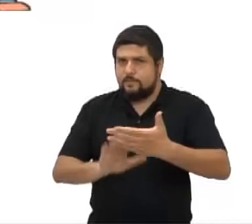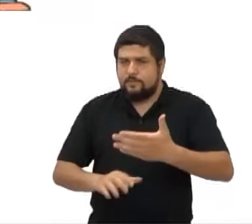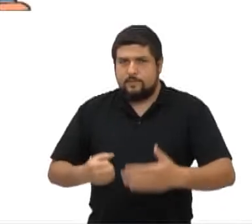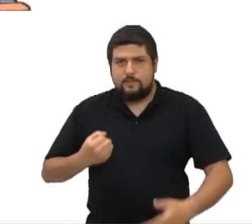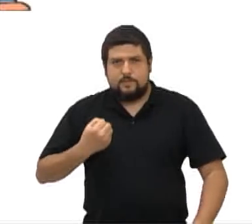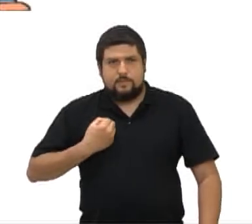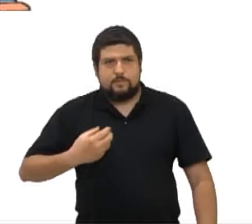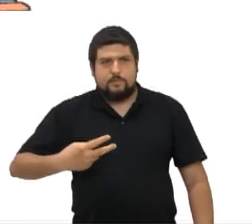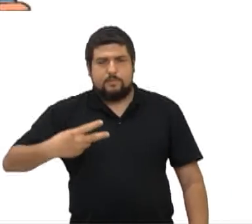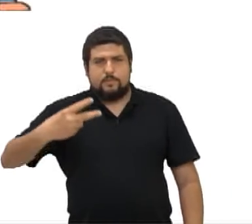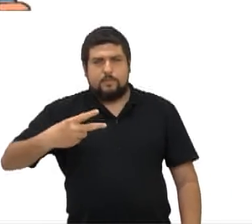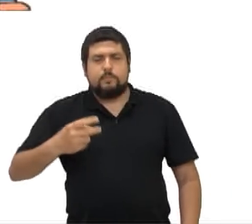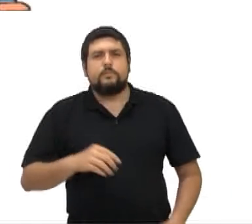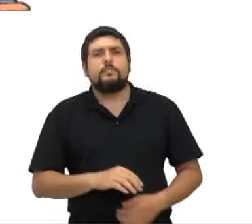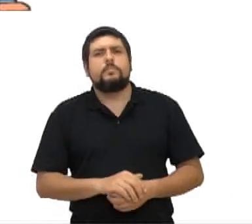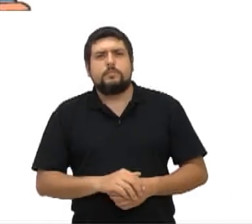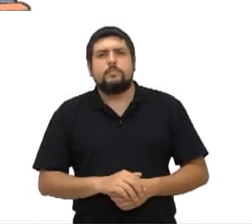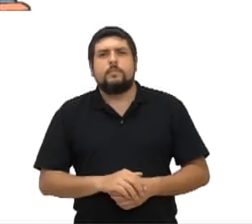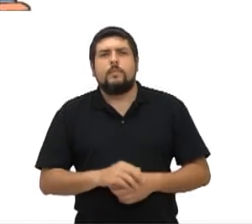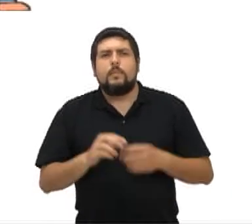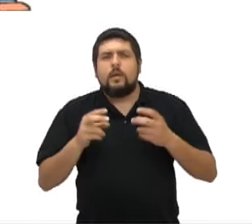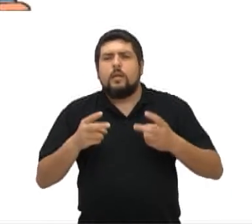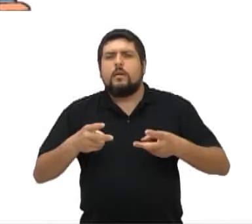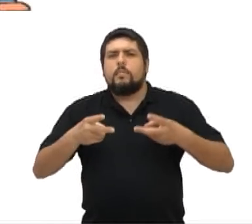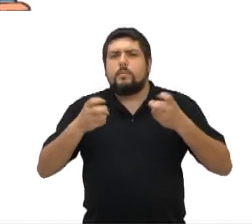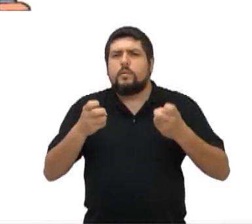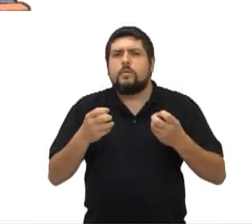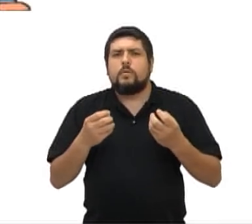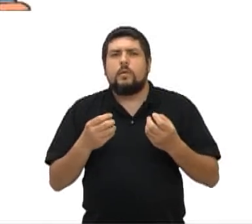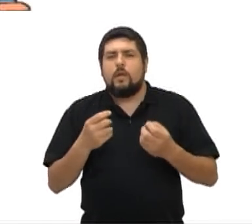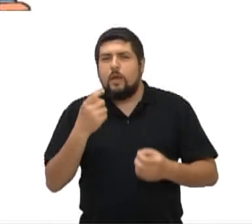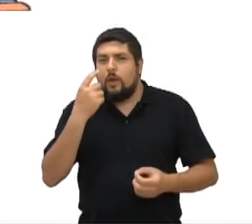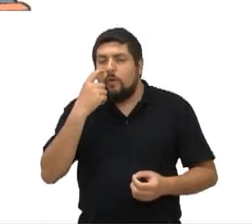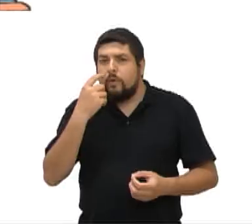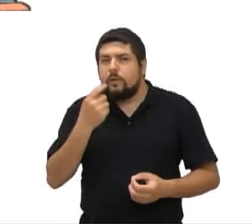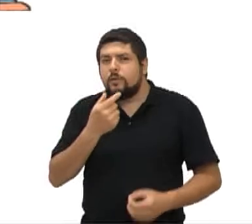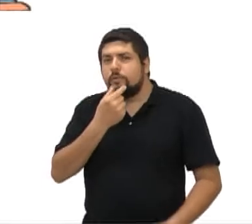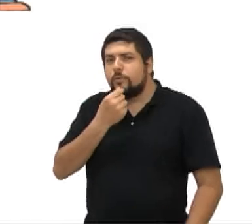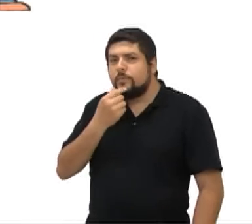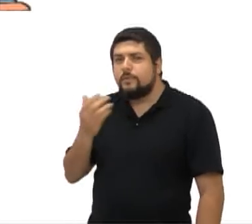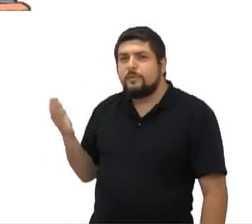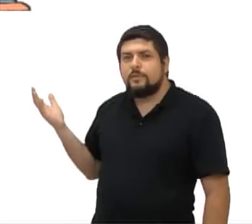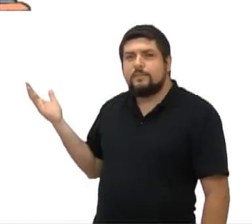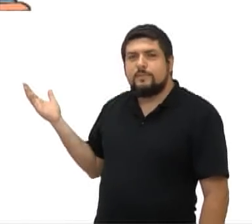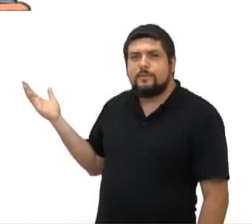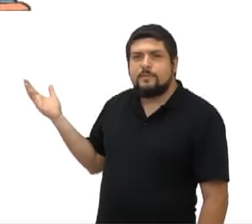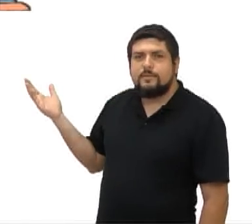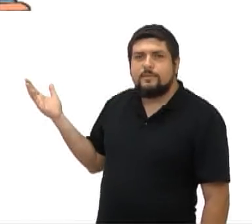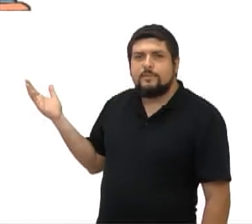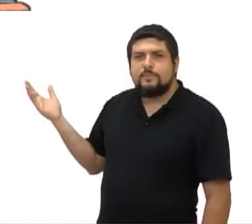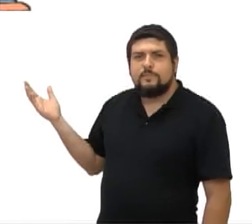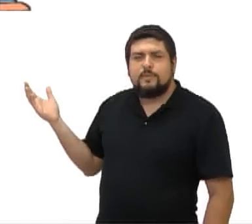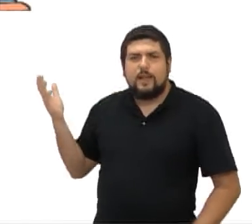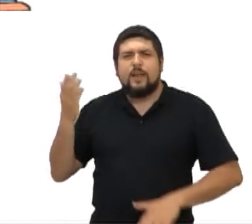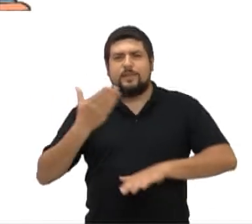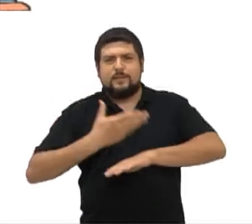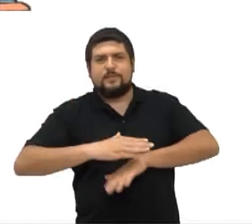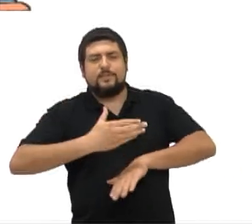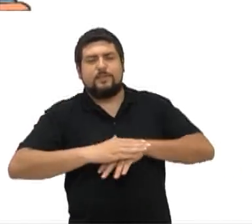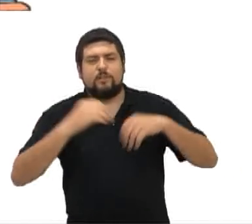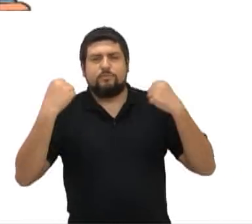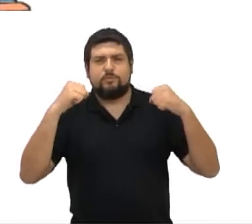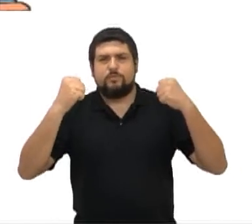veja, observe como Pedro desenhou os movimentos que fez na aula de educação